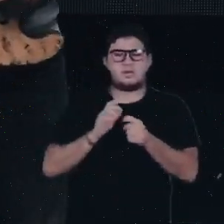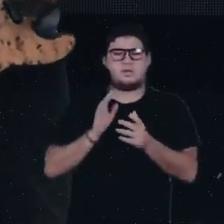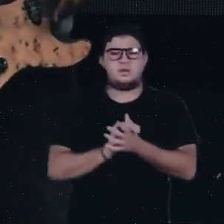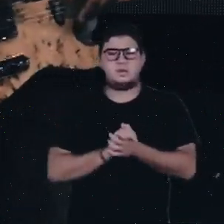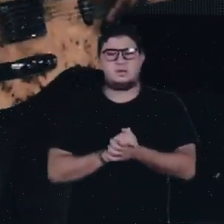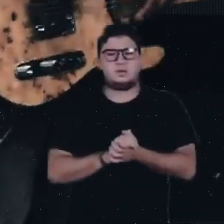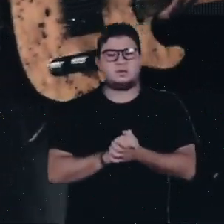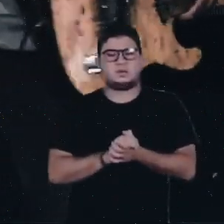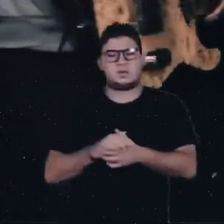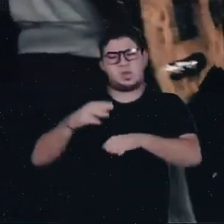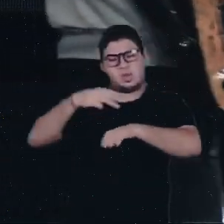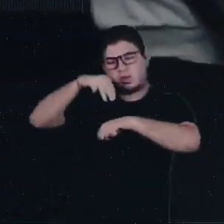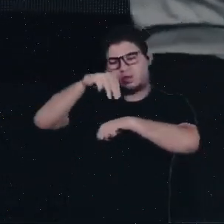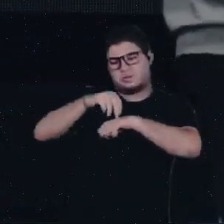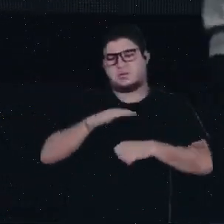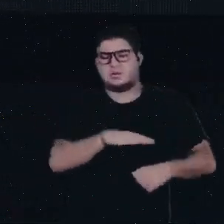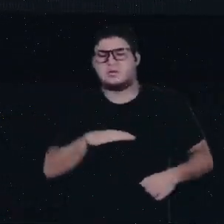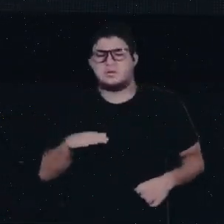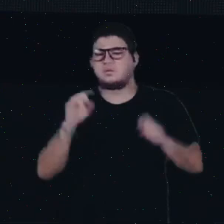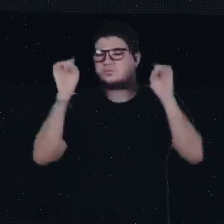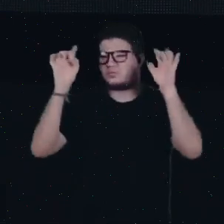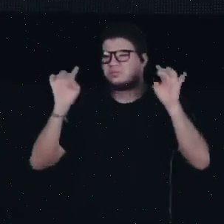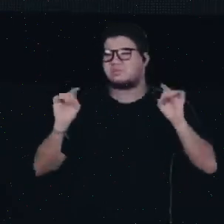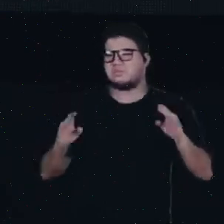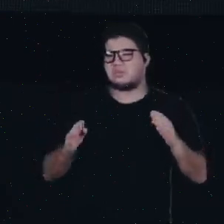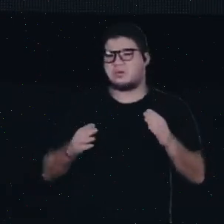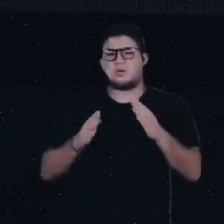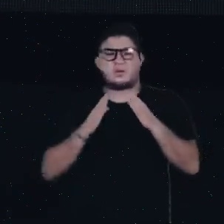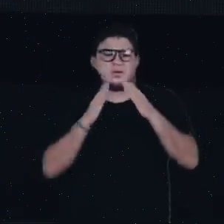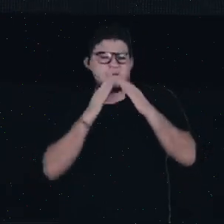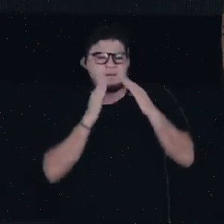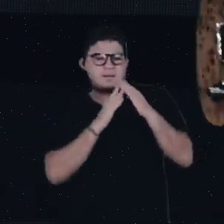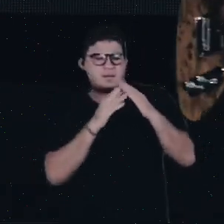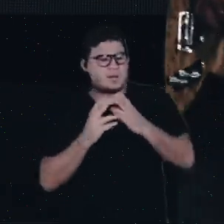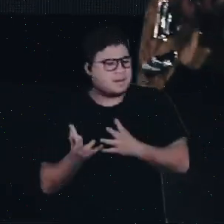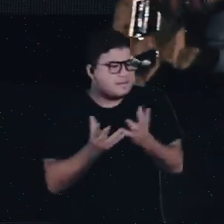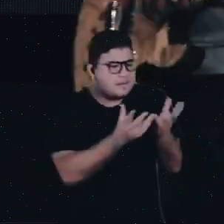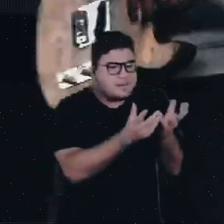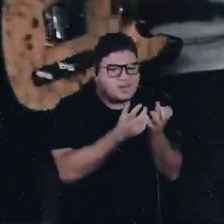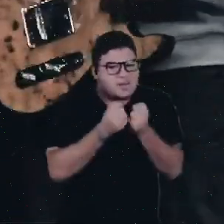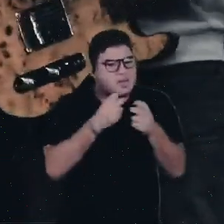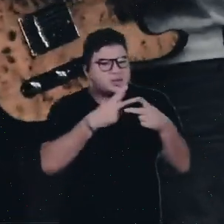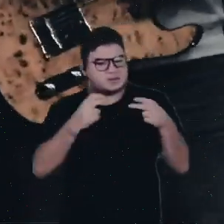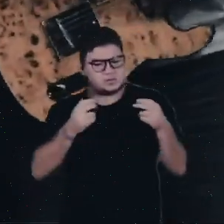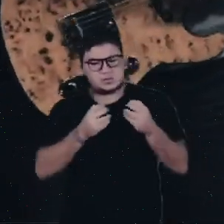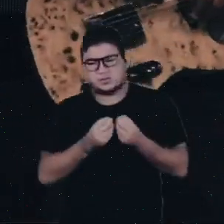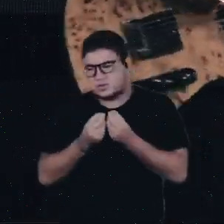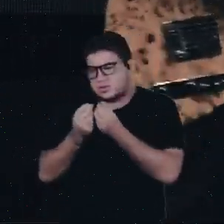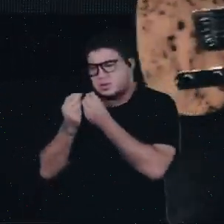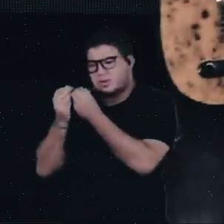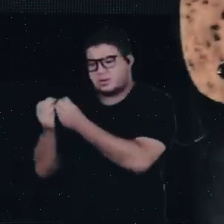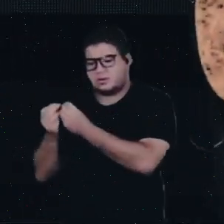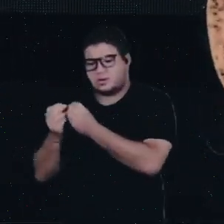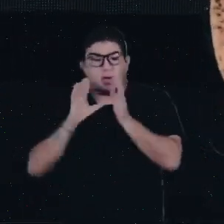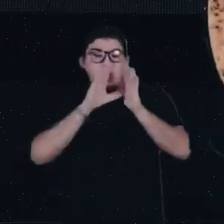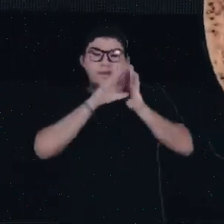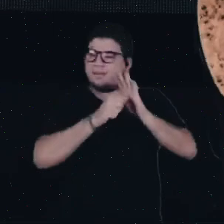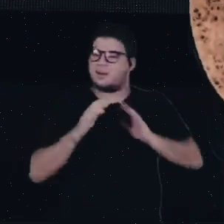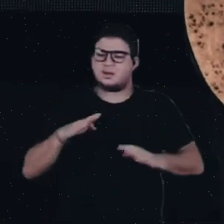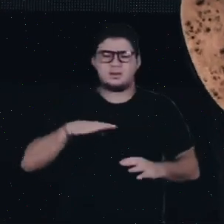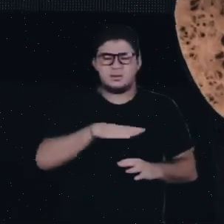Infantil, uma programação especial. A pessoa foi na casa de uma pessoa pegar as coisas para o Ministério Infantil, roubar o carro.